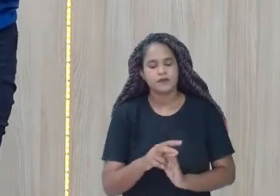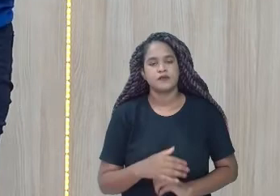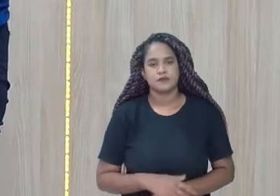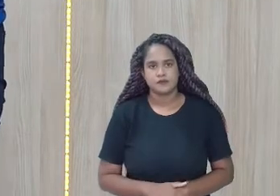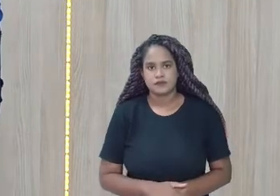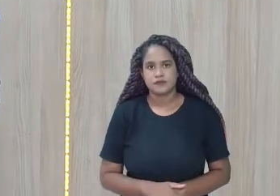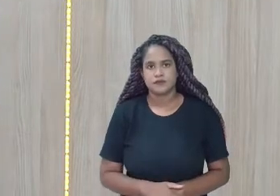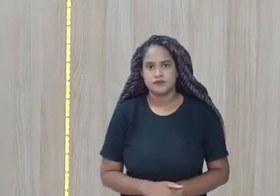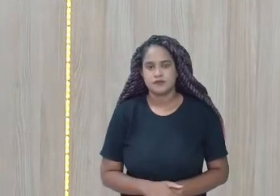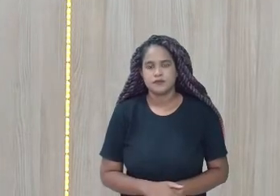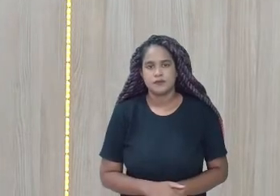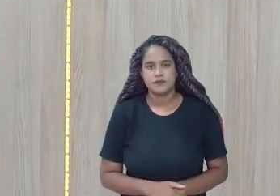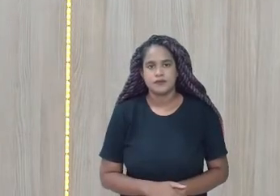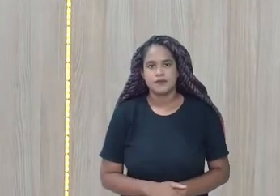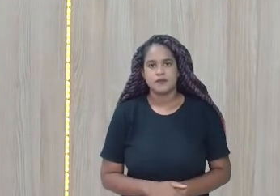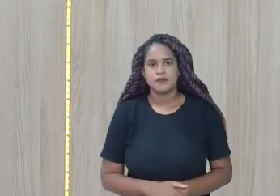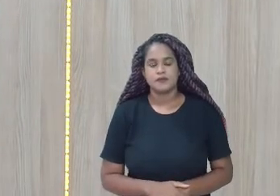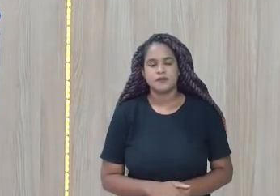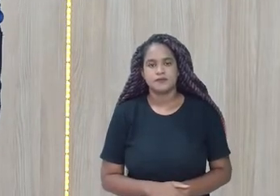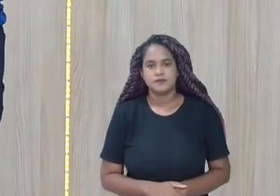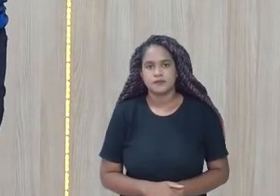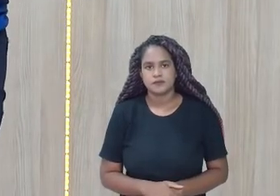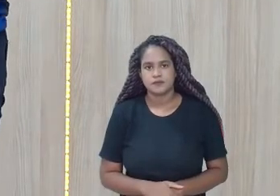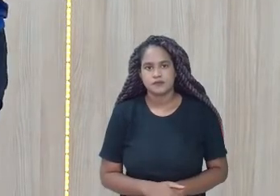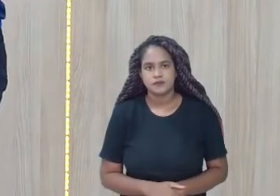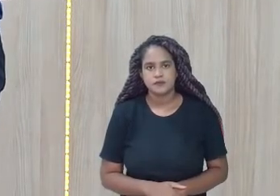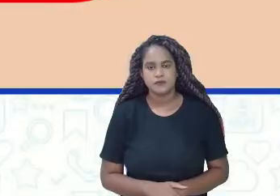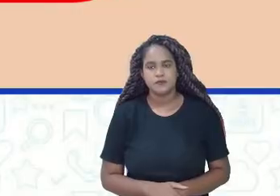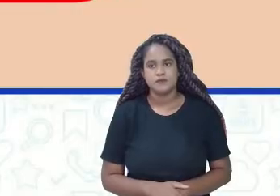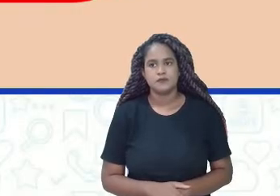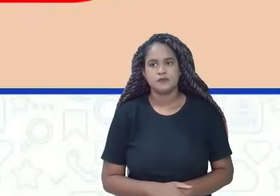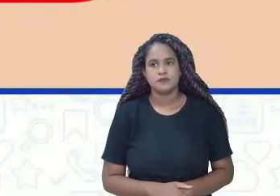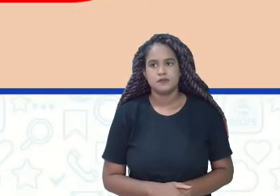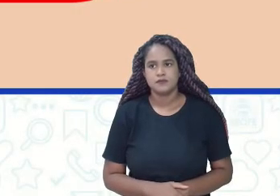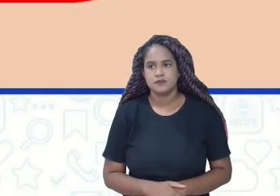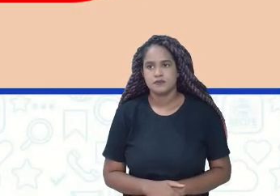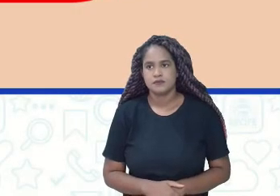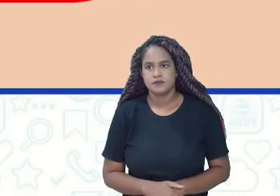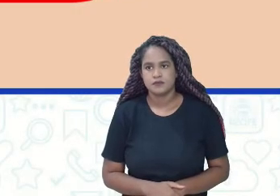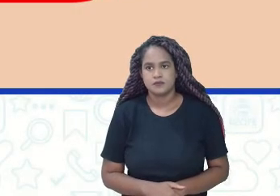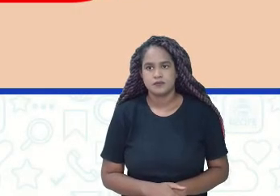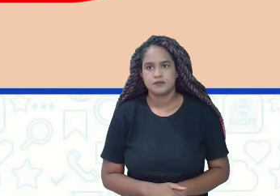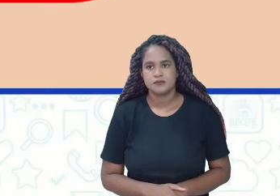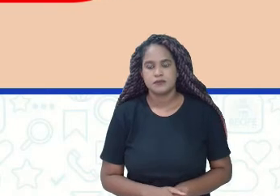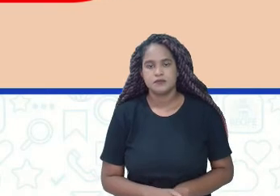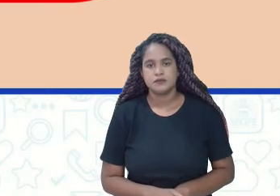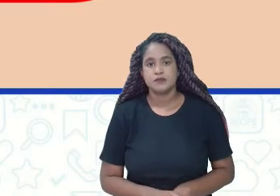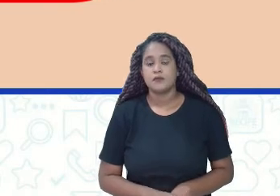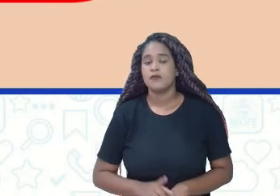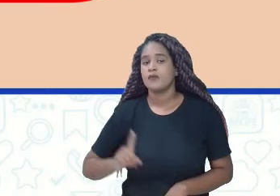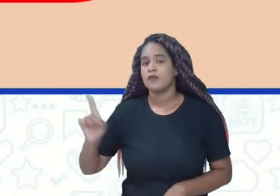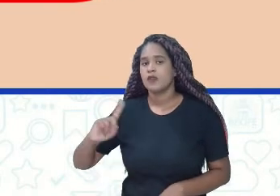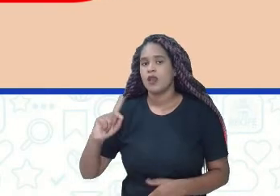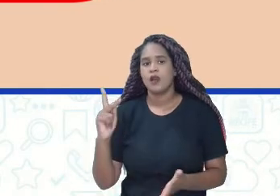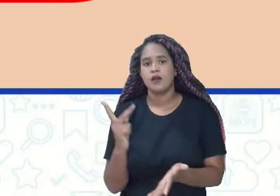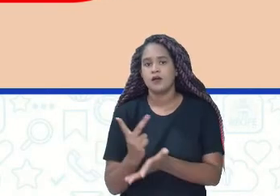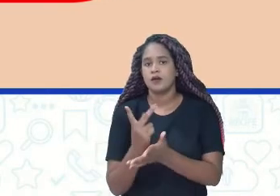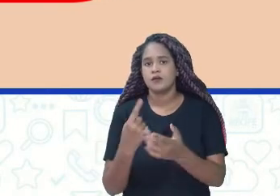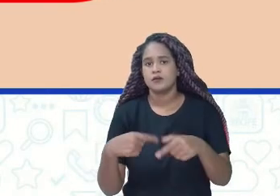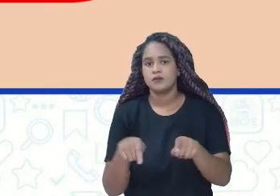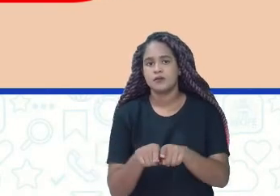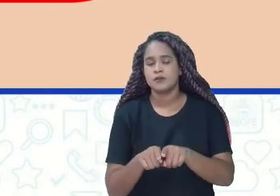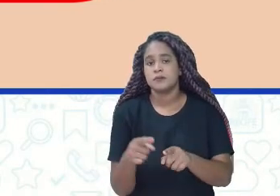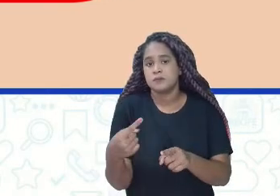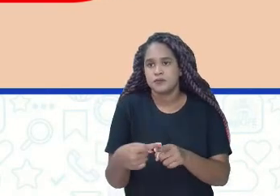que transmite a AIDS. E aqui, isso ocorre também porque o sistema imunológico do